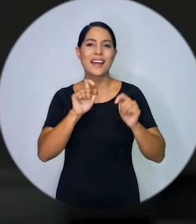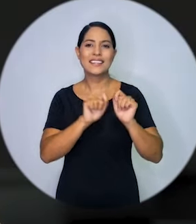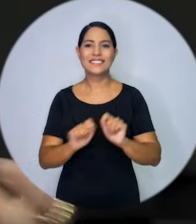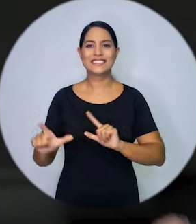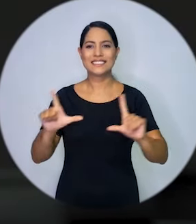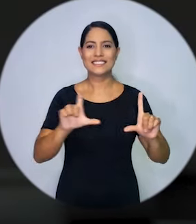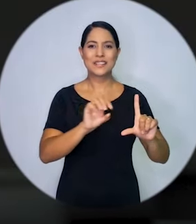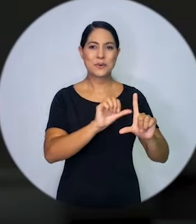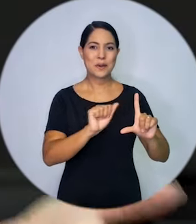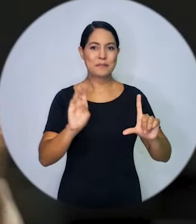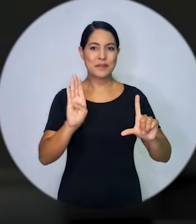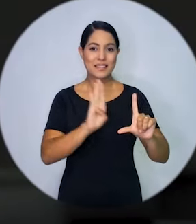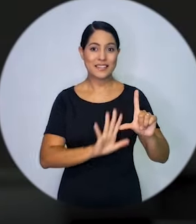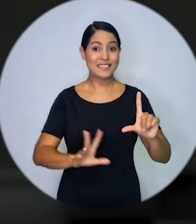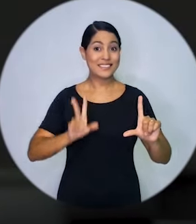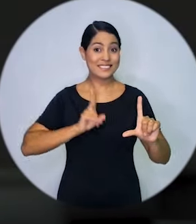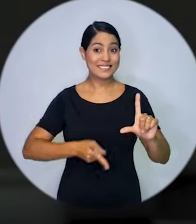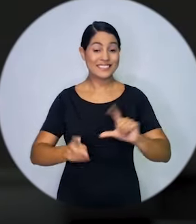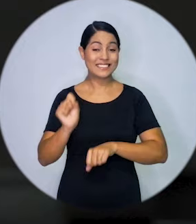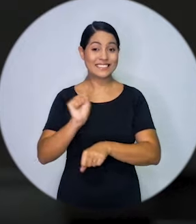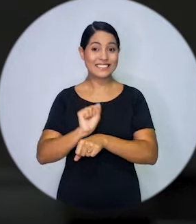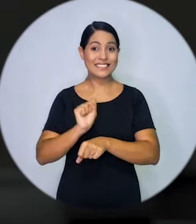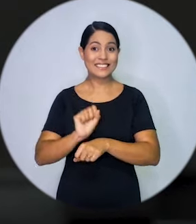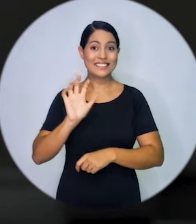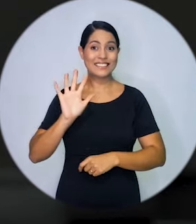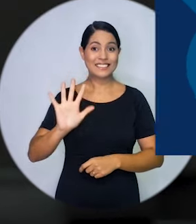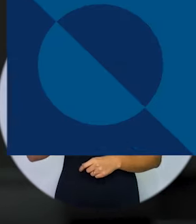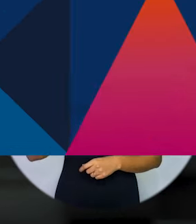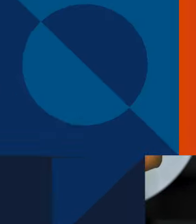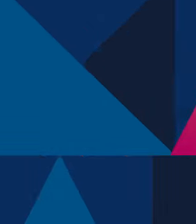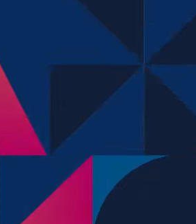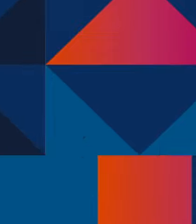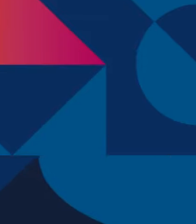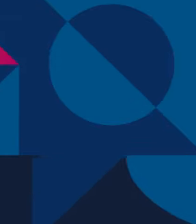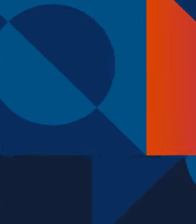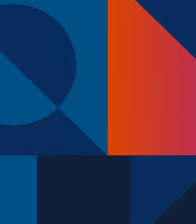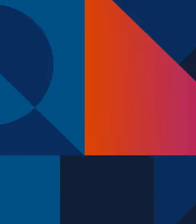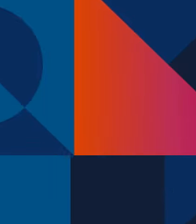intervalo e voltamos na sequência com mais OAB Nacional. Não saia daí!